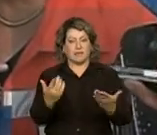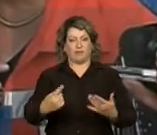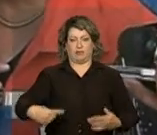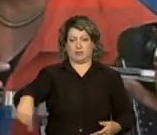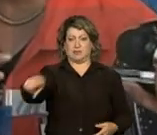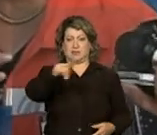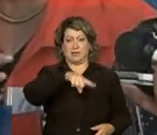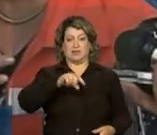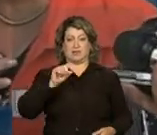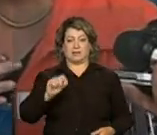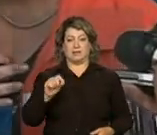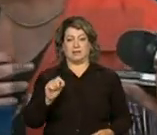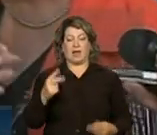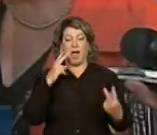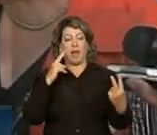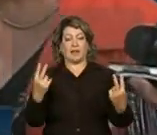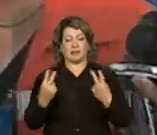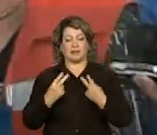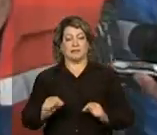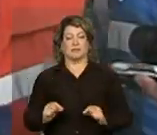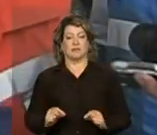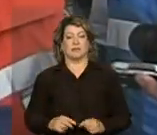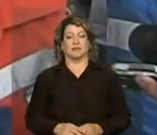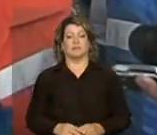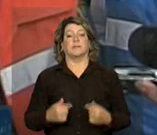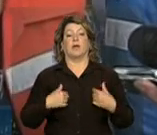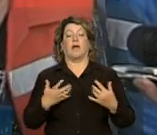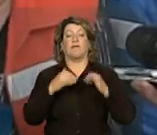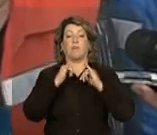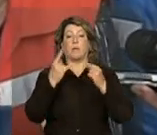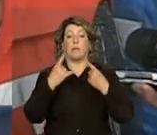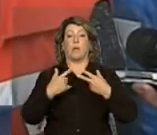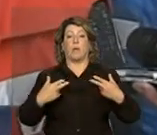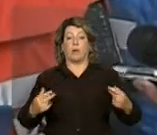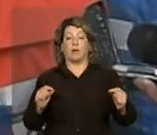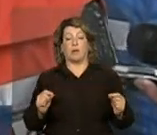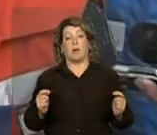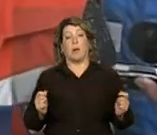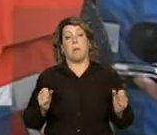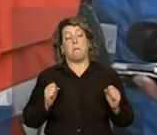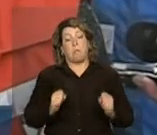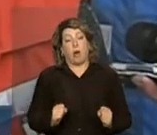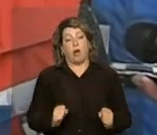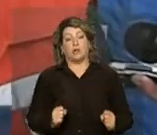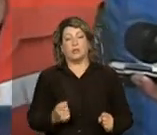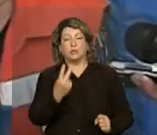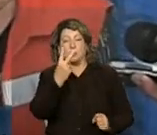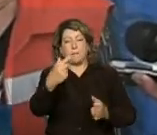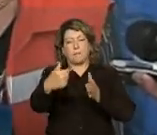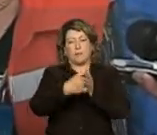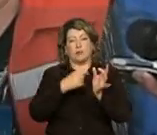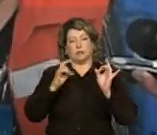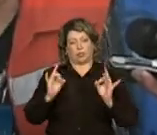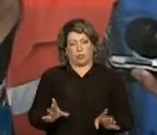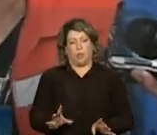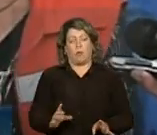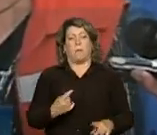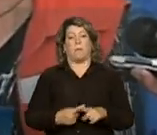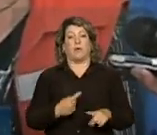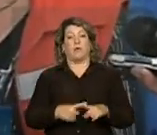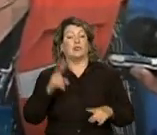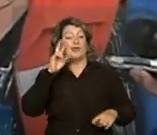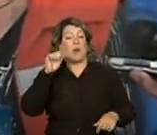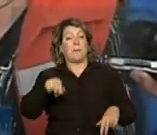vocês a atenção. E queria falar o seguinte, pode ser duas perguntas e de preferência